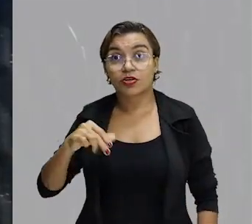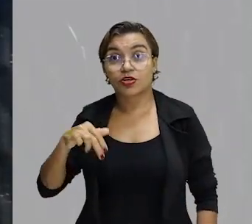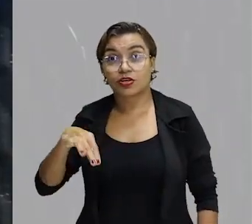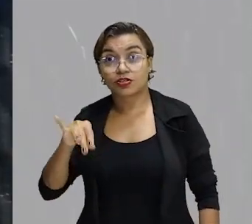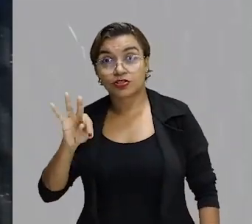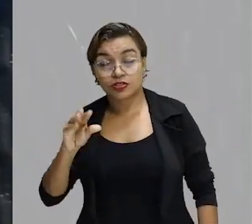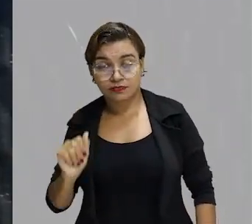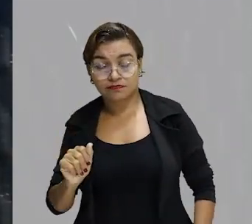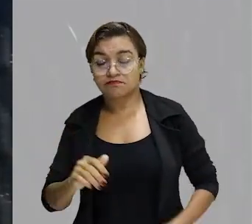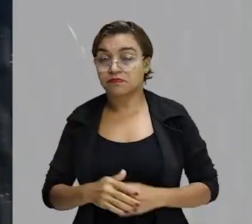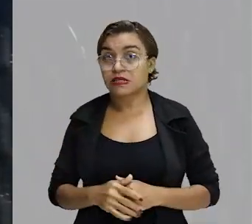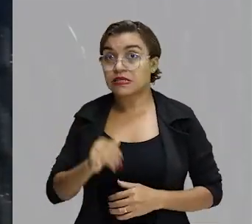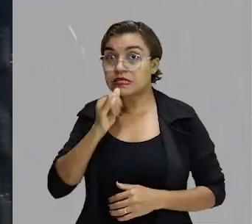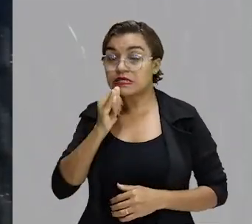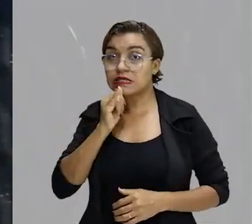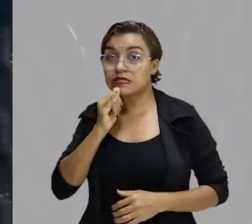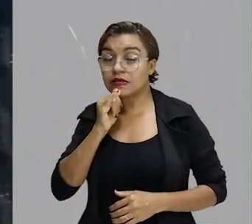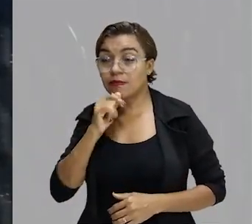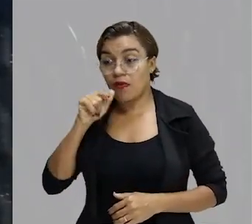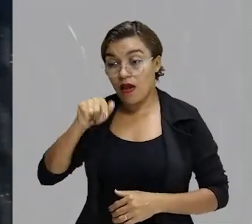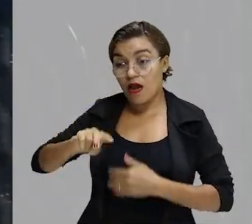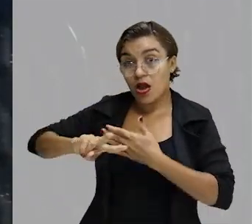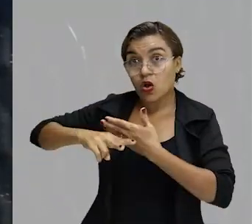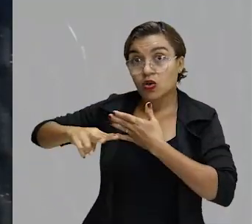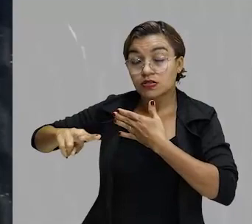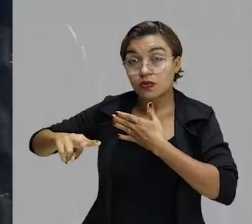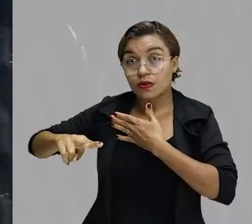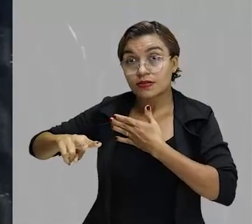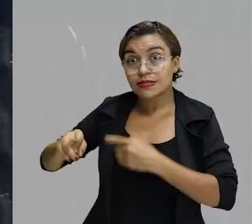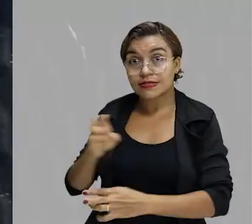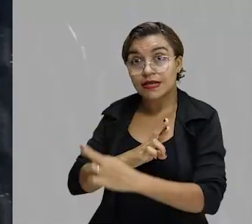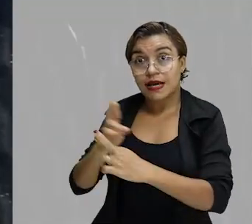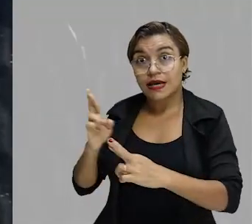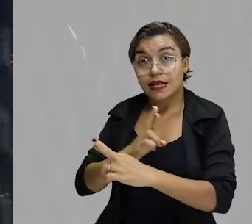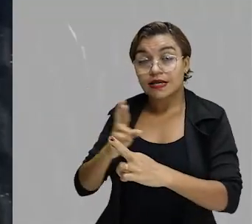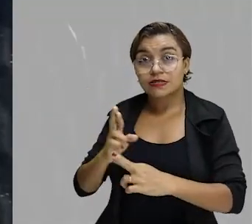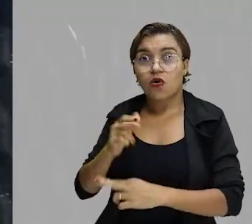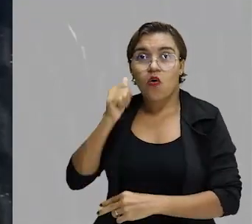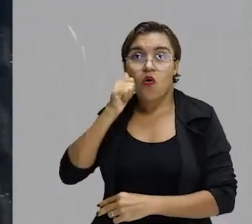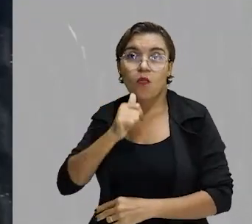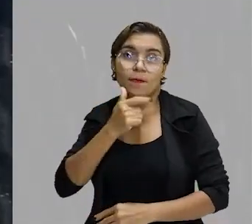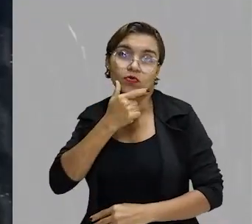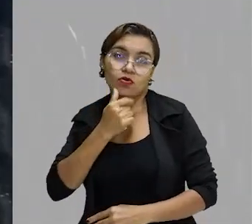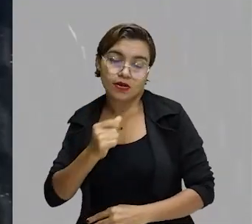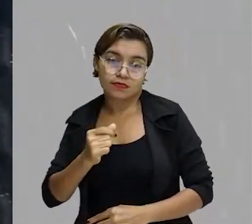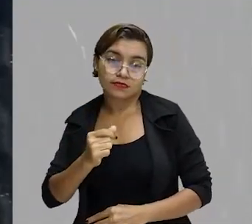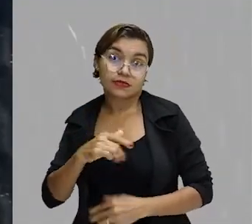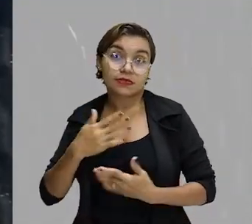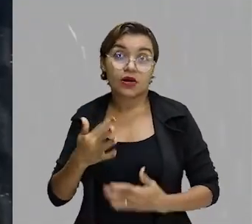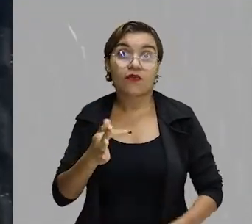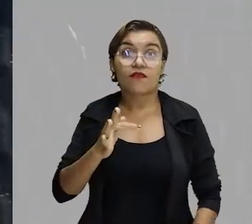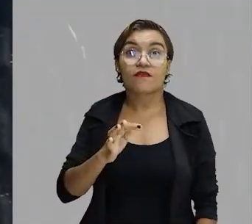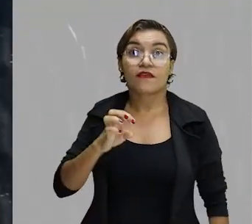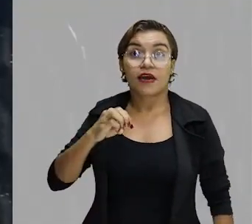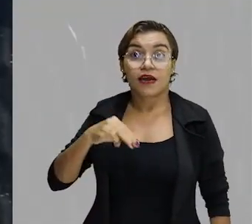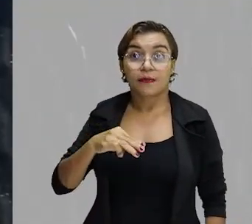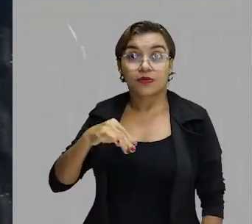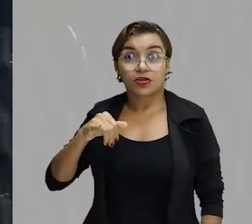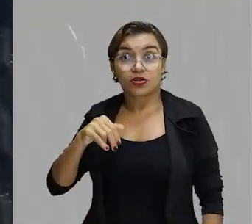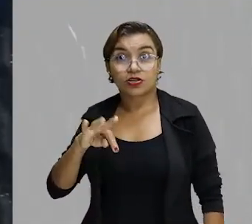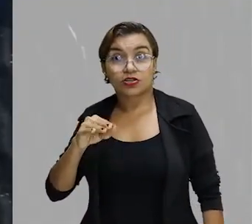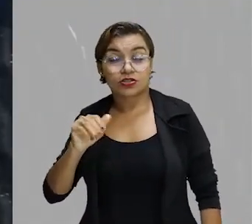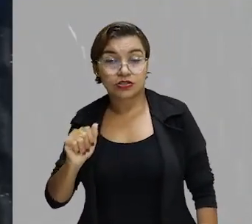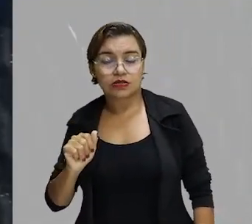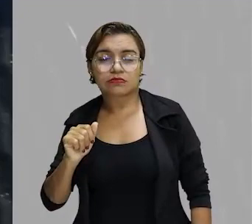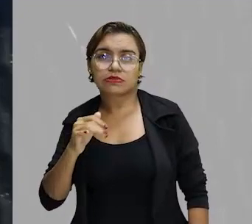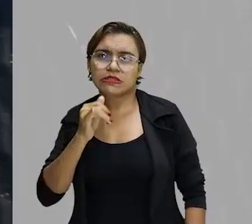para Alan Turing, é uma consequência da relação desigual entre homens e mulheres. E aí as feministas, elas têm como grande pauta a questão